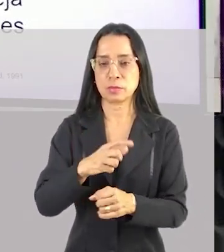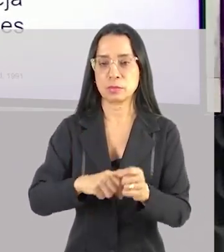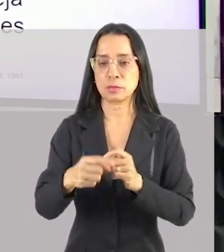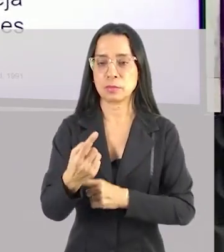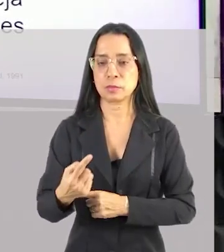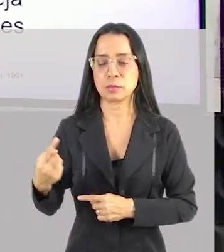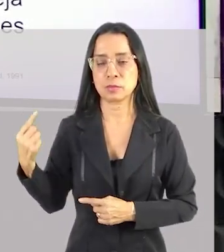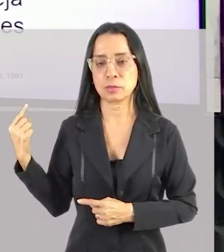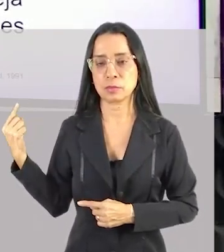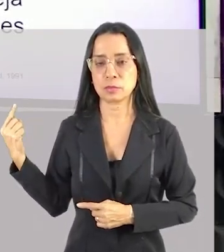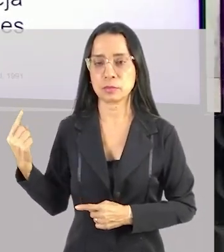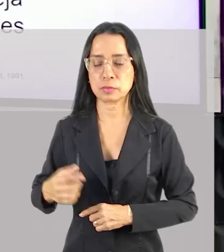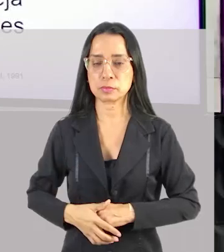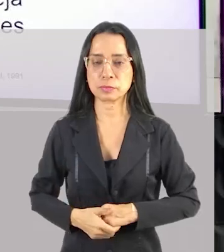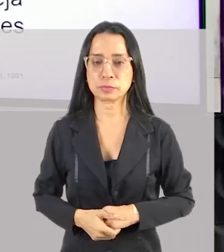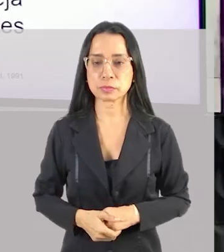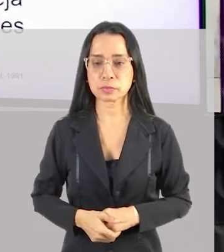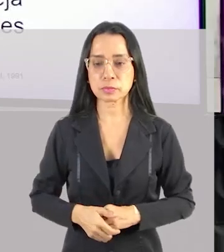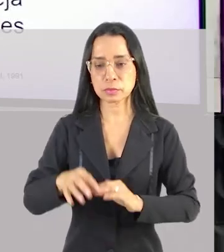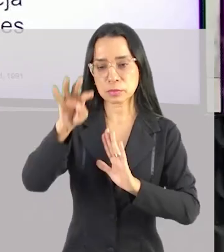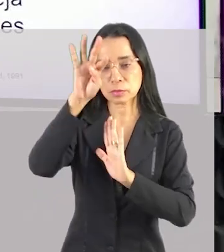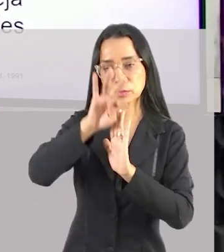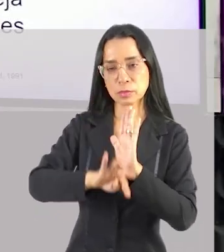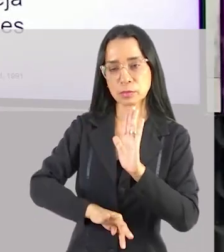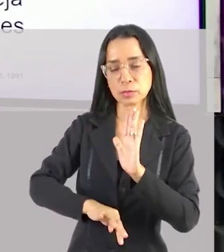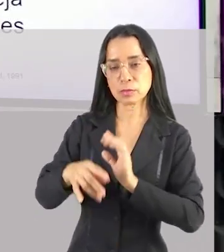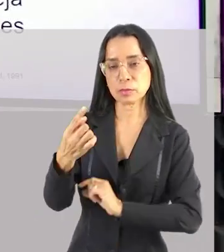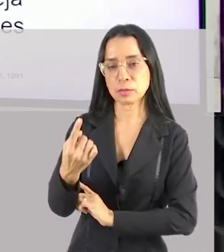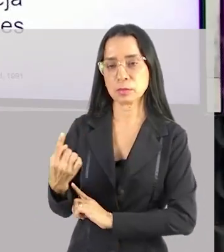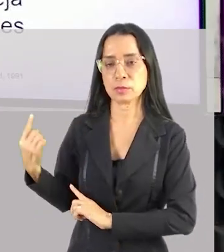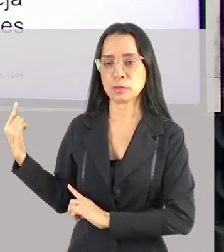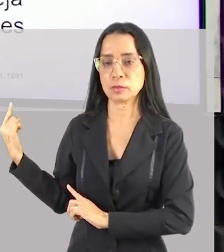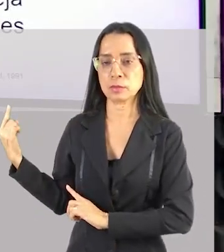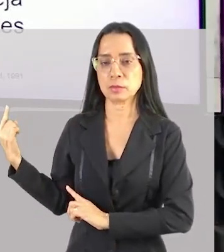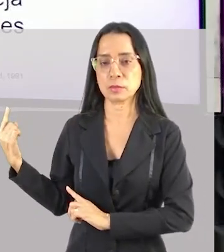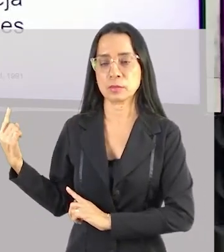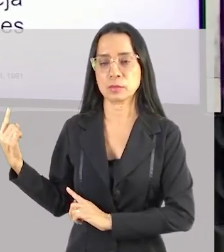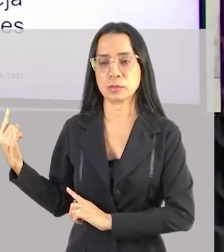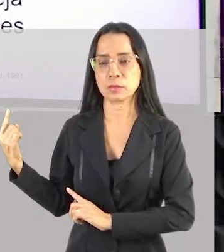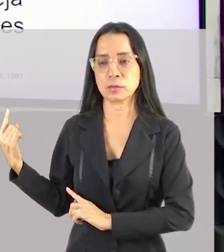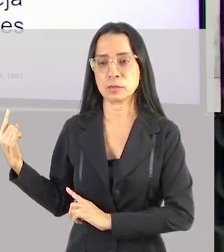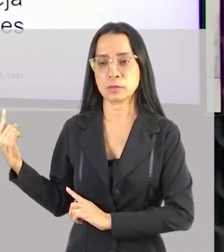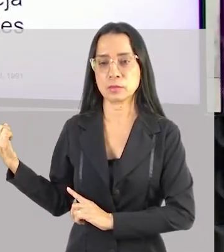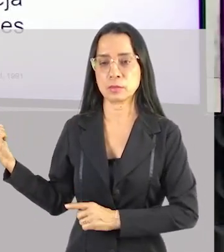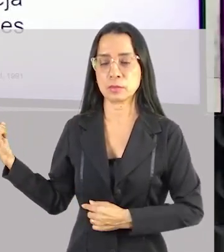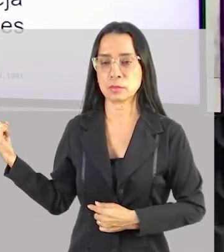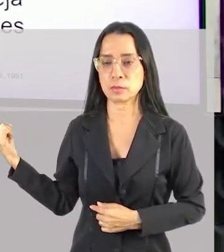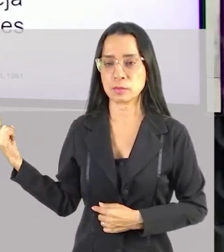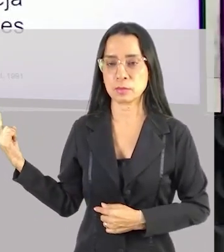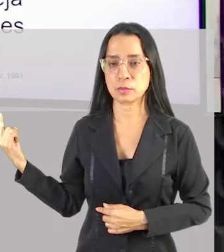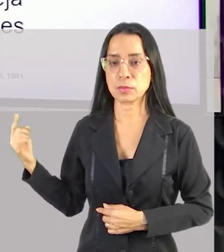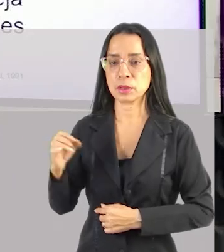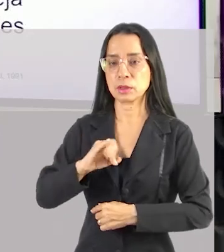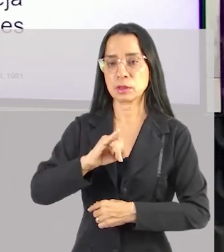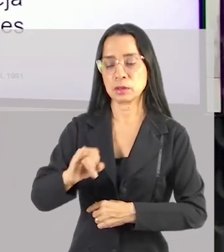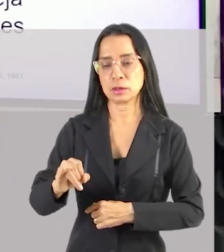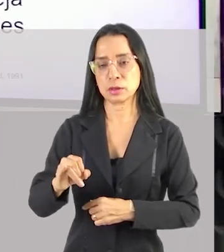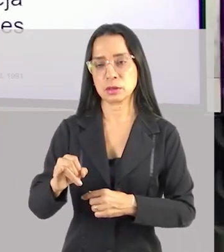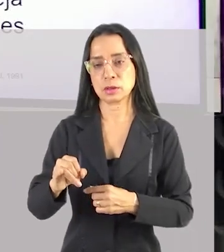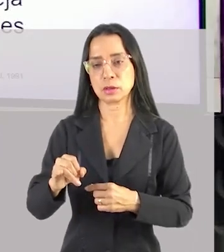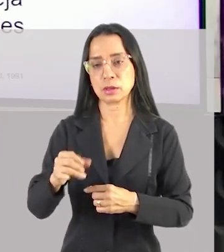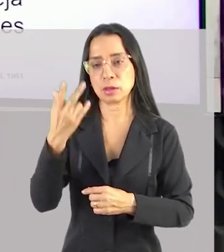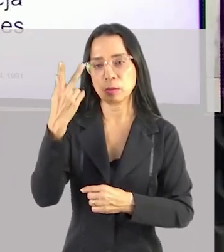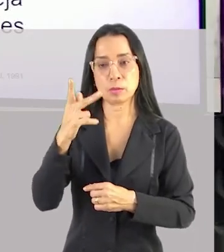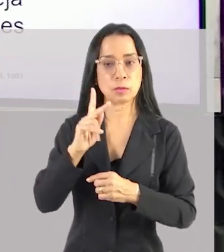2017. Vamos ao texto. Se, pois, para as coisas que fazemos existe um fim